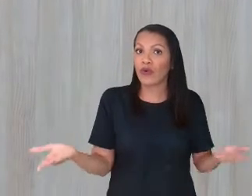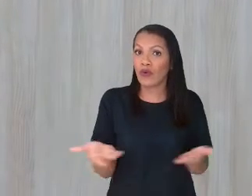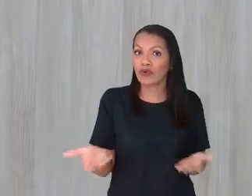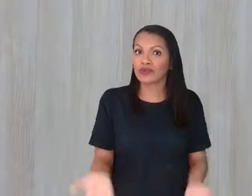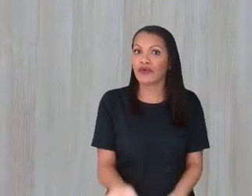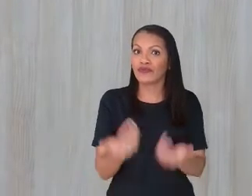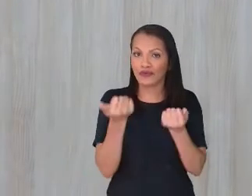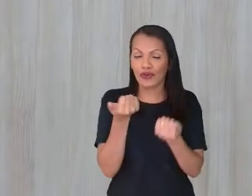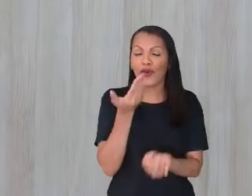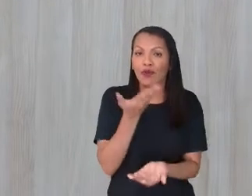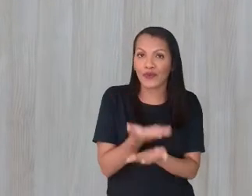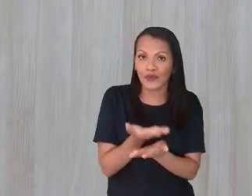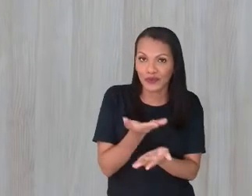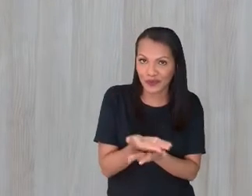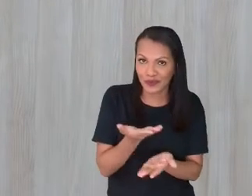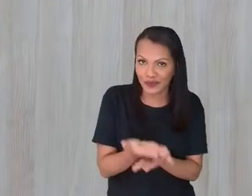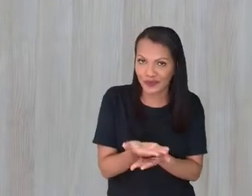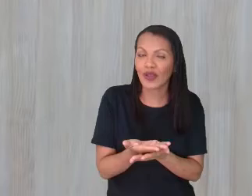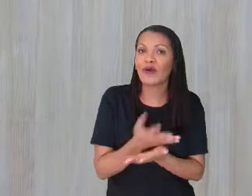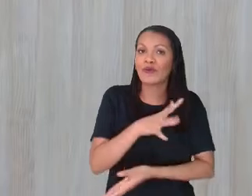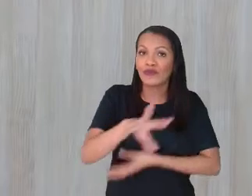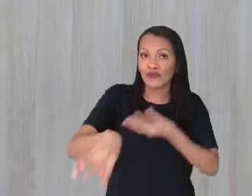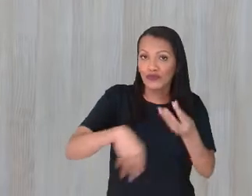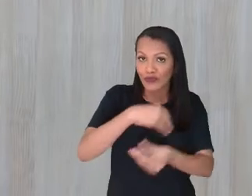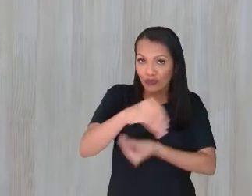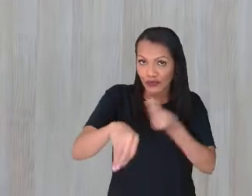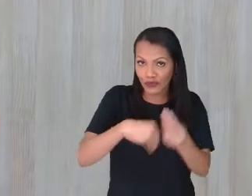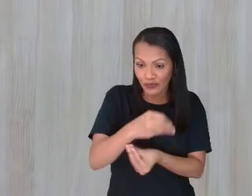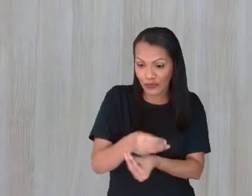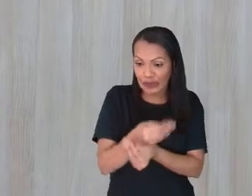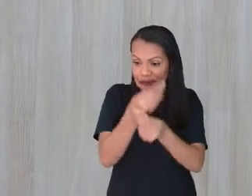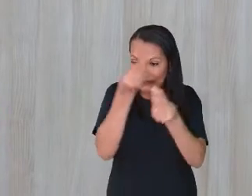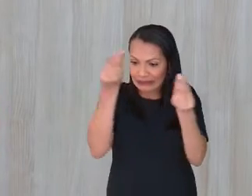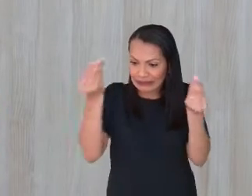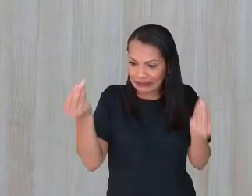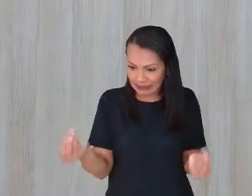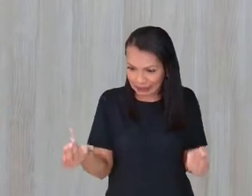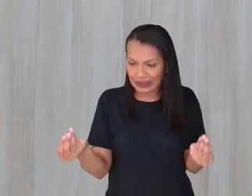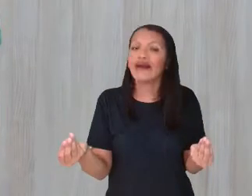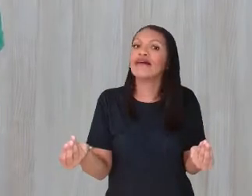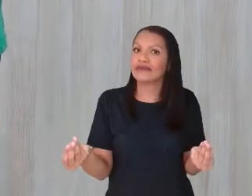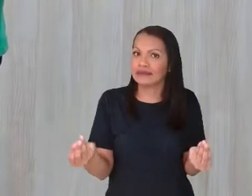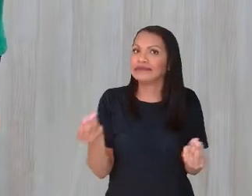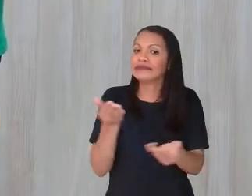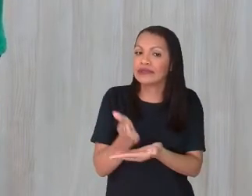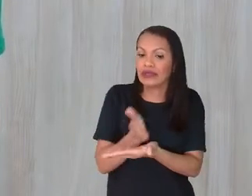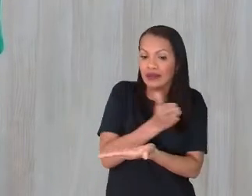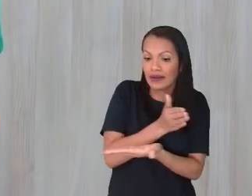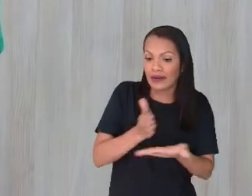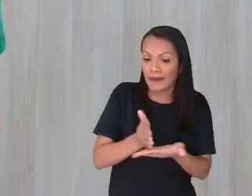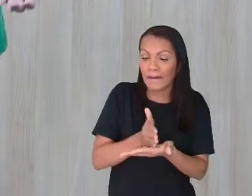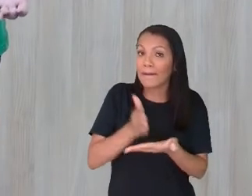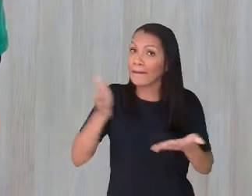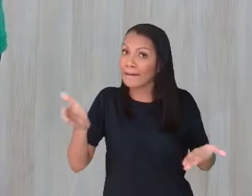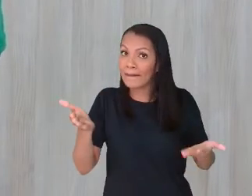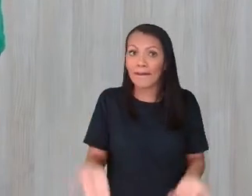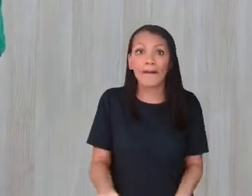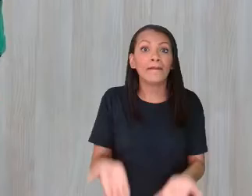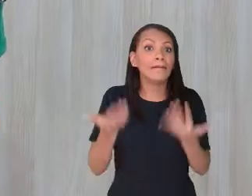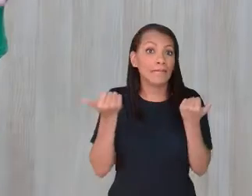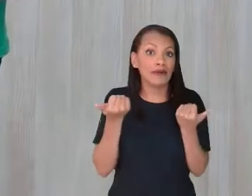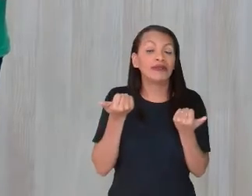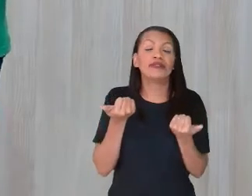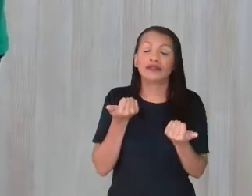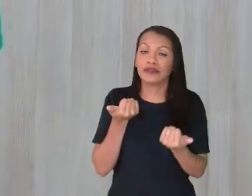estudo de separação de misturas. E hoje, com separação de misturas homogêneas. Mas antes, vamos para aqueles